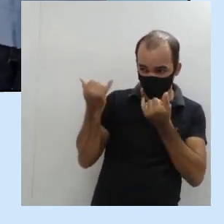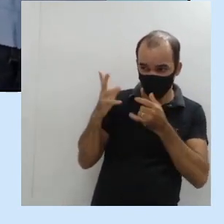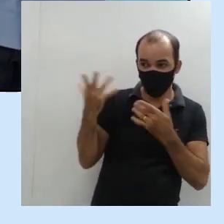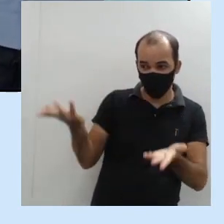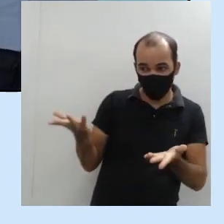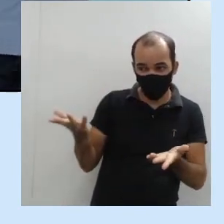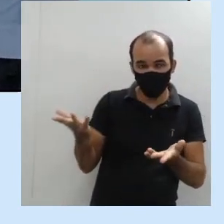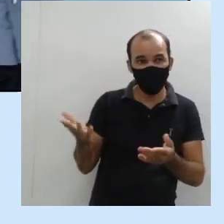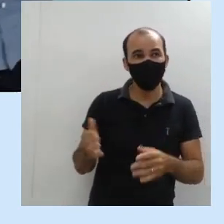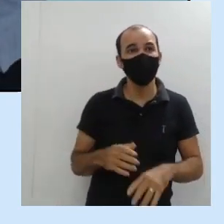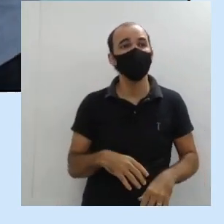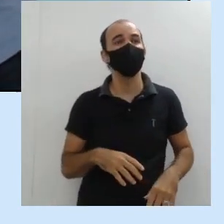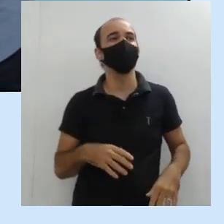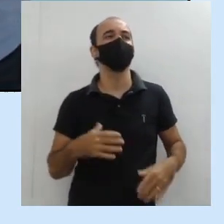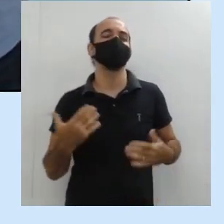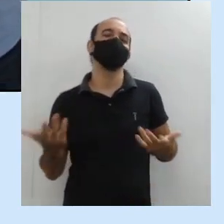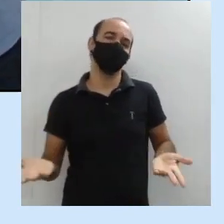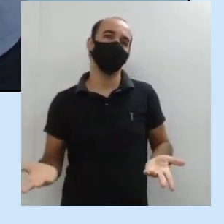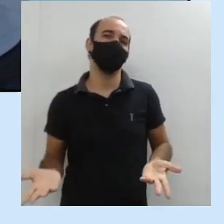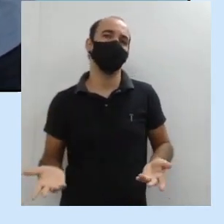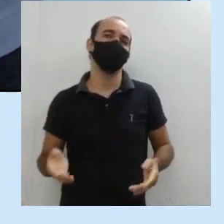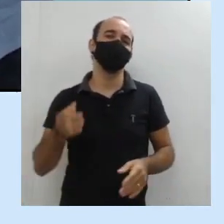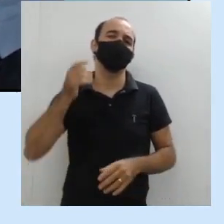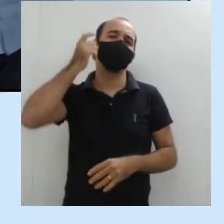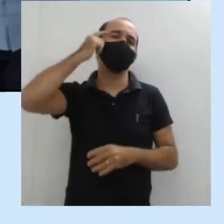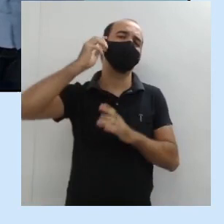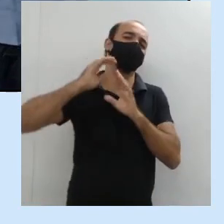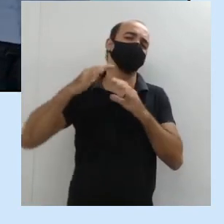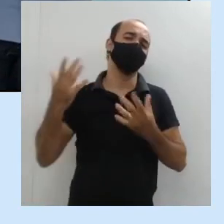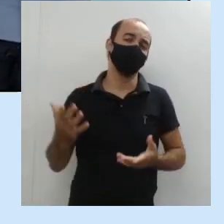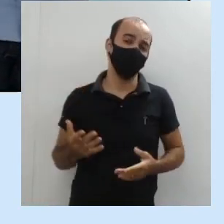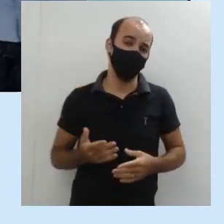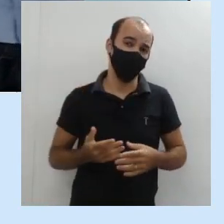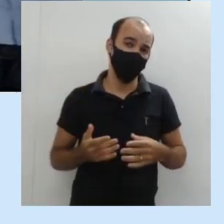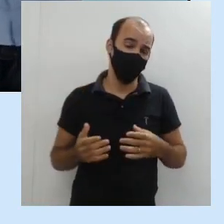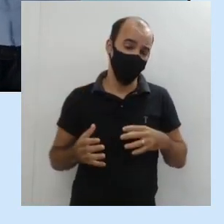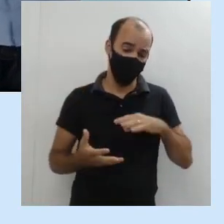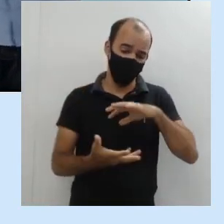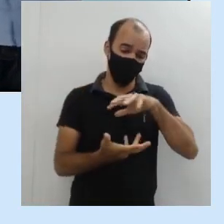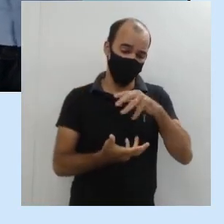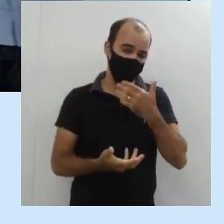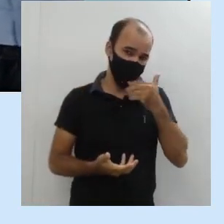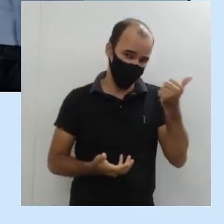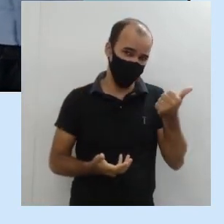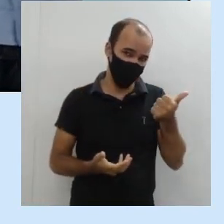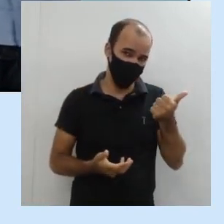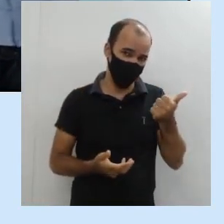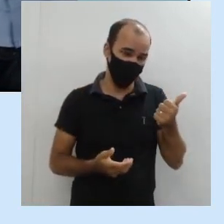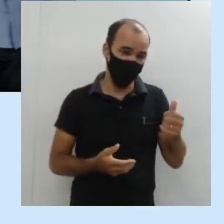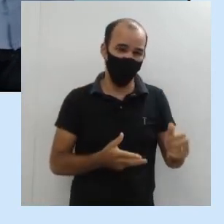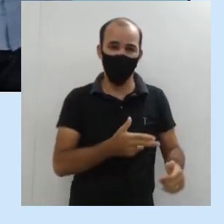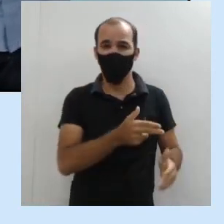há mortes, violências, tantas desgraças,